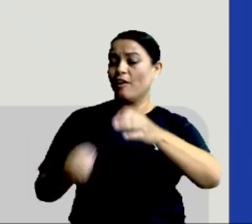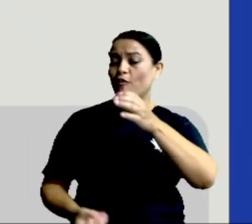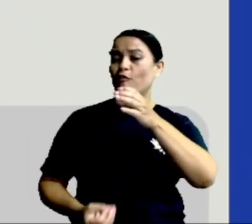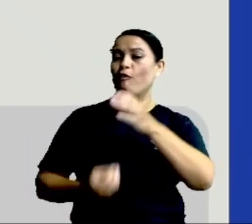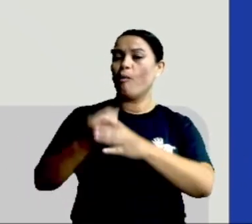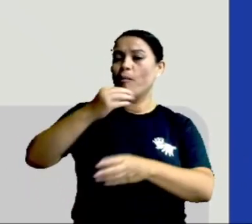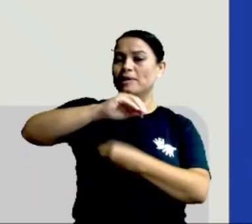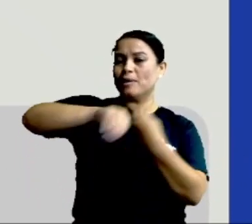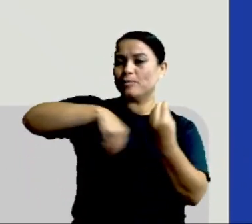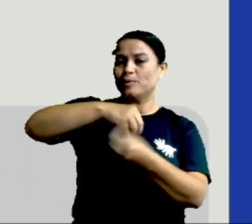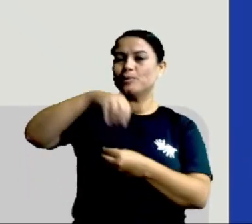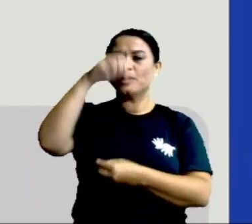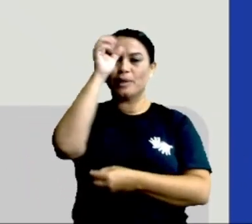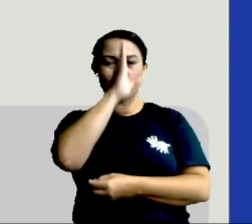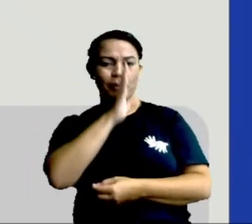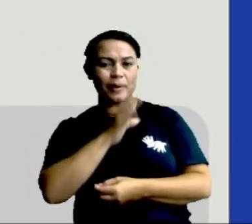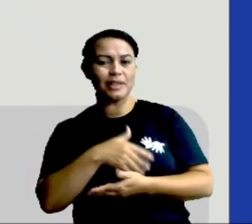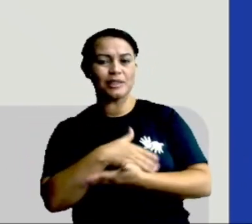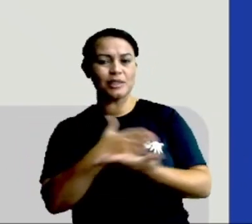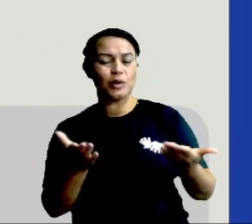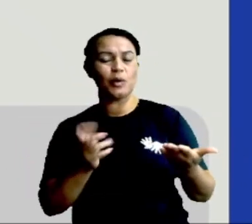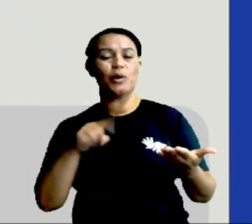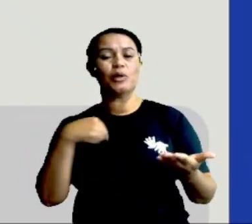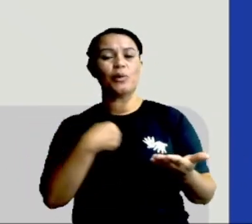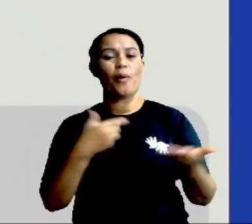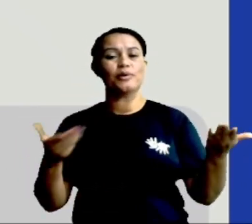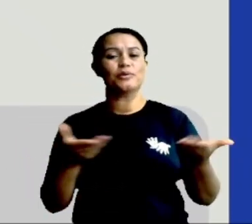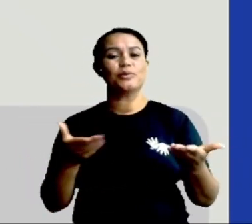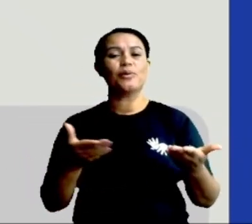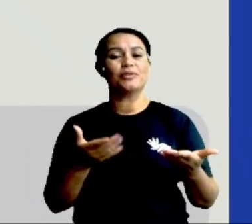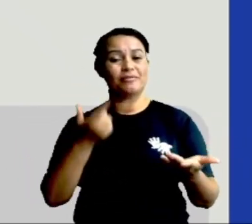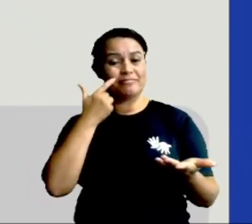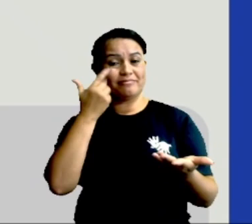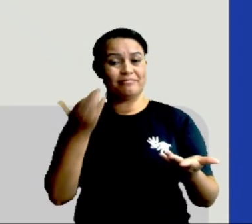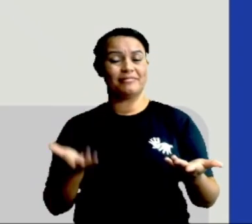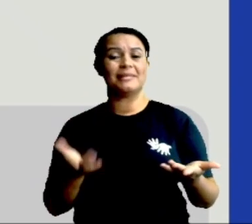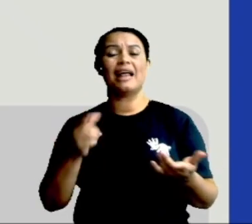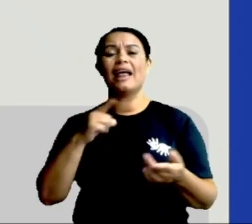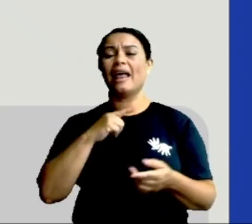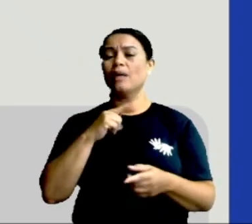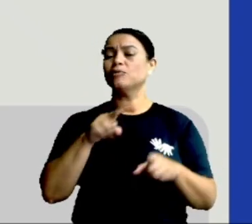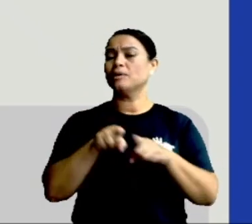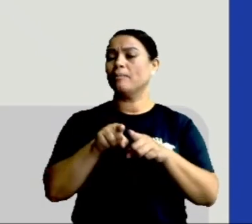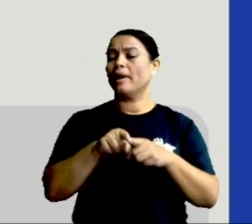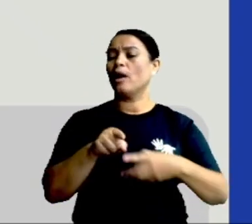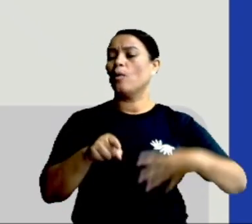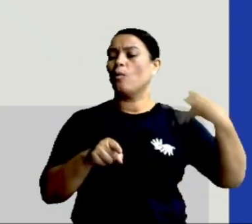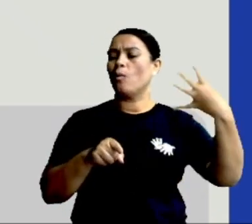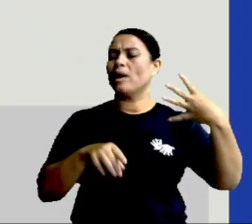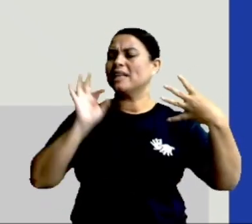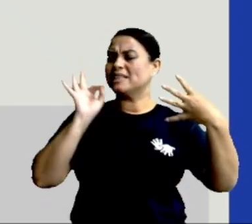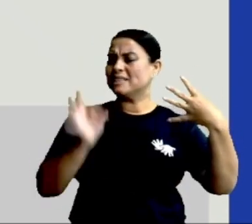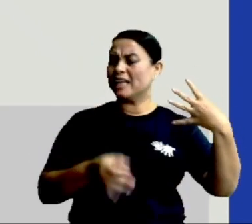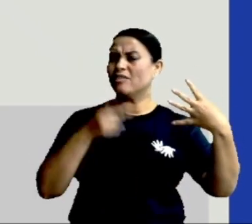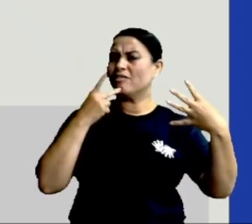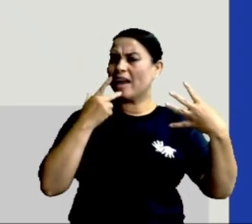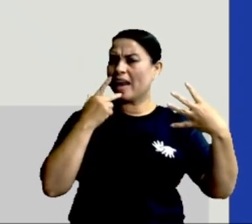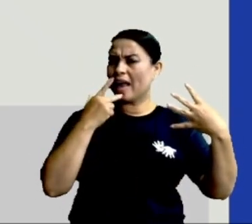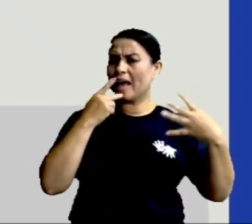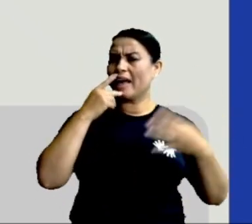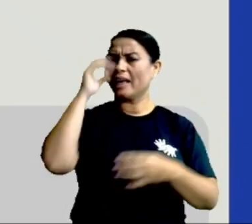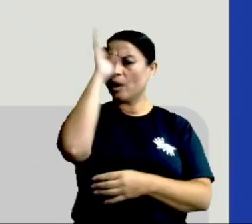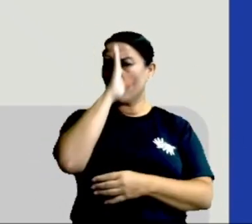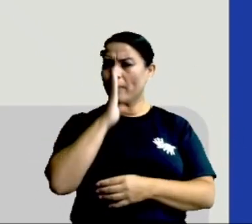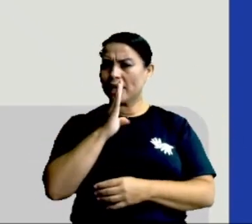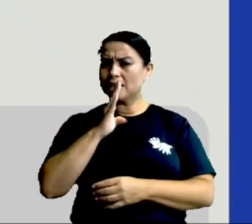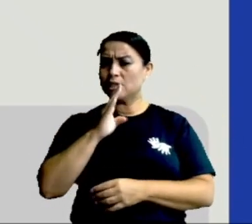essa miscigenação e a gente o que é hoje. É correto afirmar que o povo brasileiro é